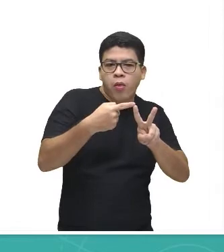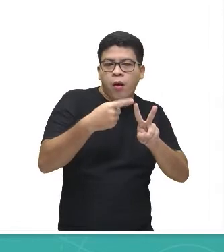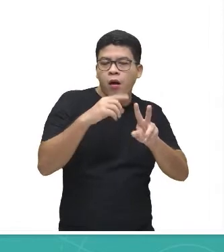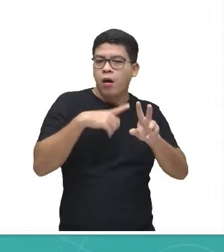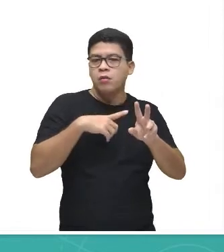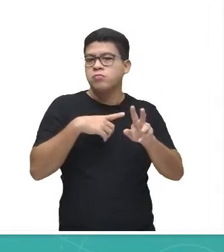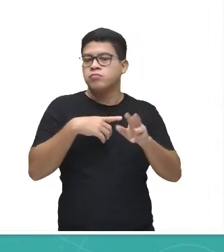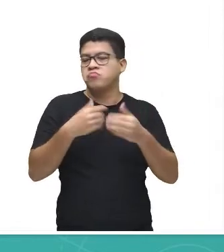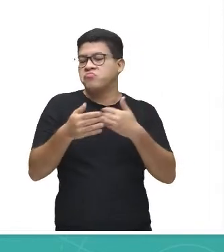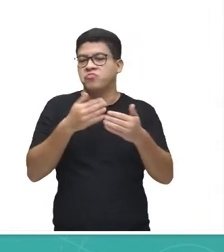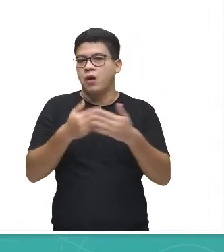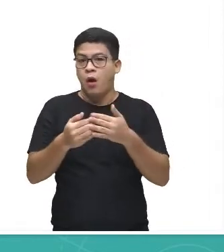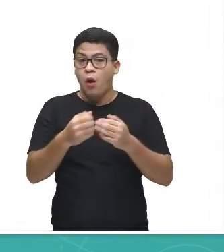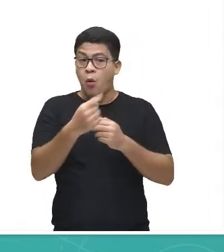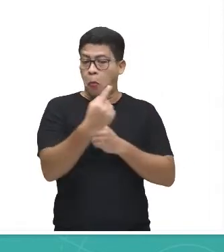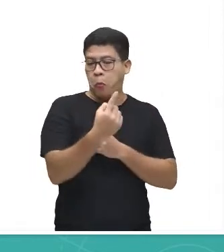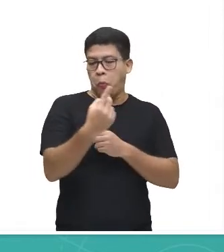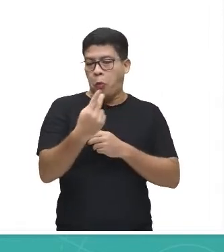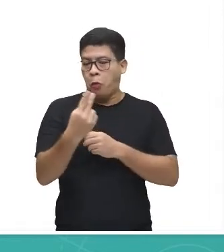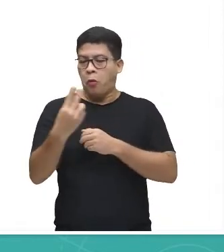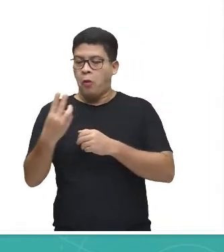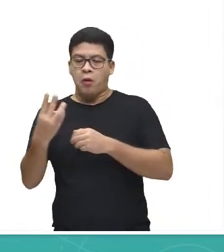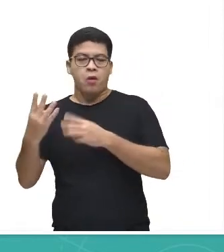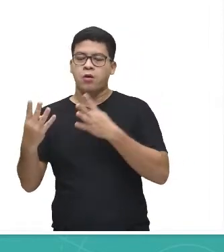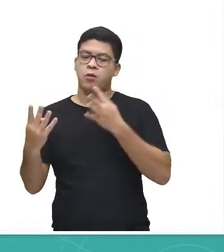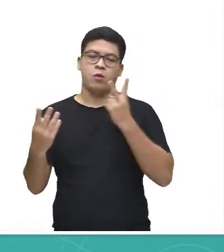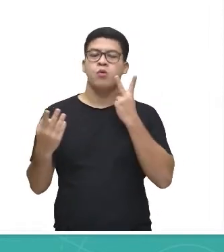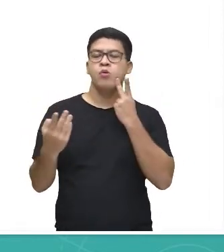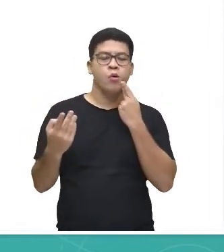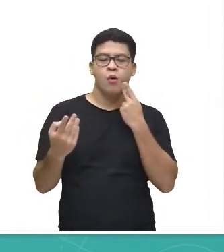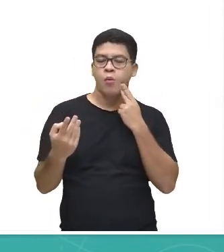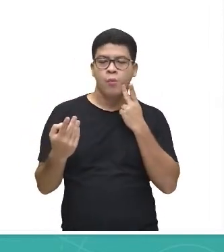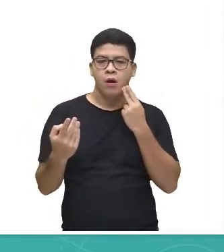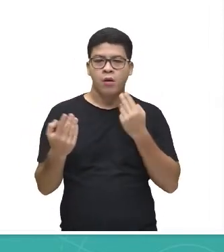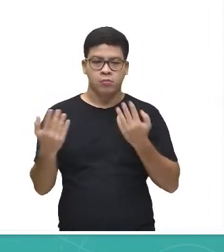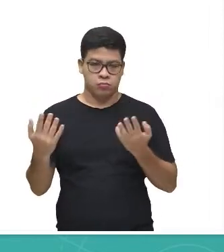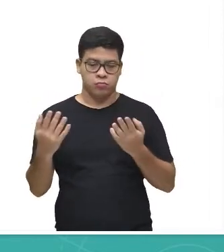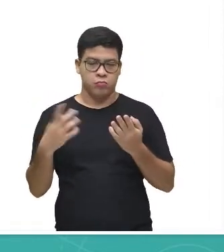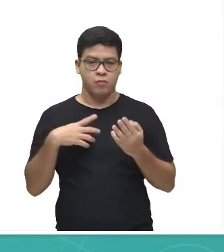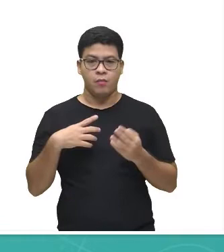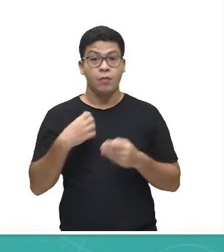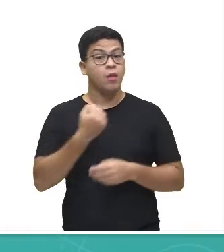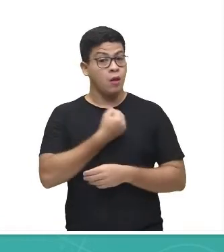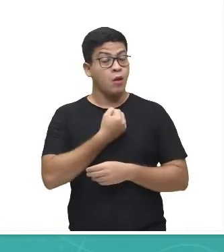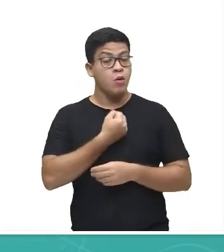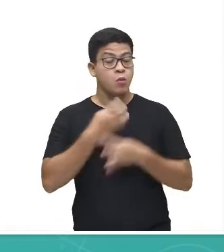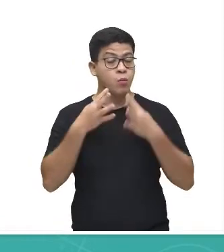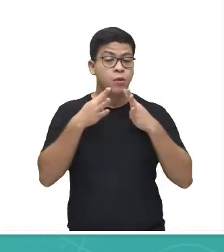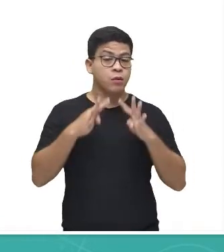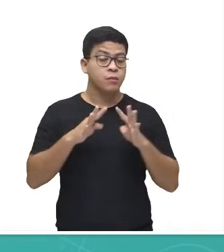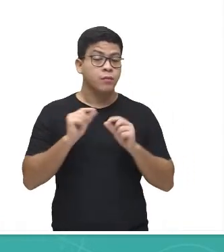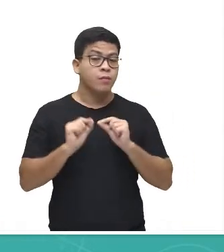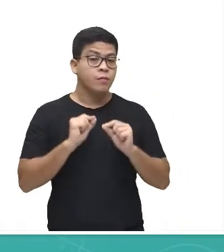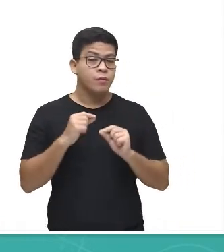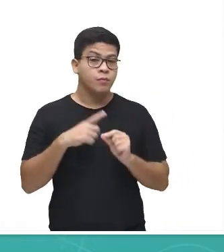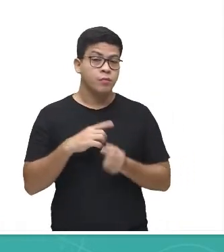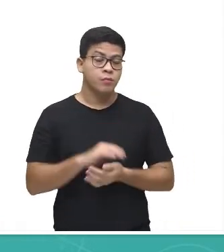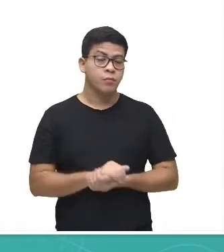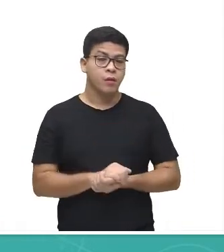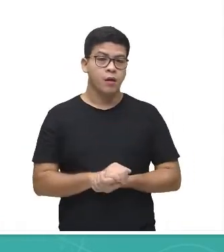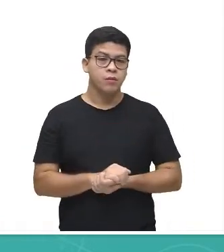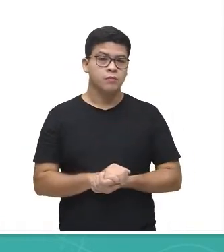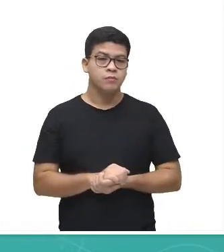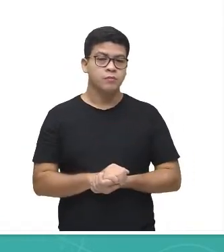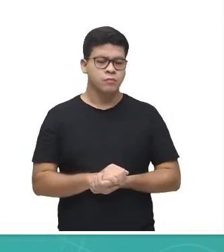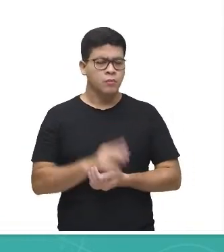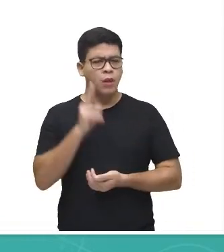consegue contar. 1, 2, 3, 4, 5, vai embora, tá? Esses são os números naturais, tá? Ao longo da nossa aula eu vou colocar alguns